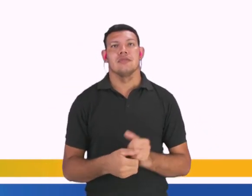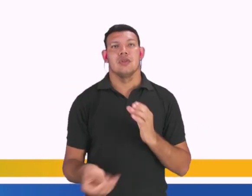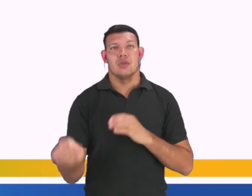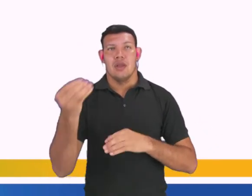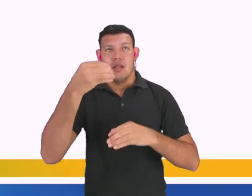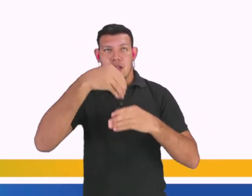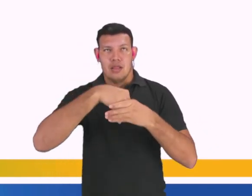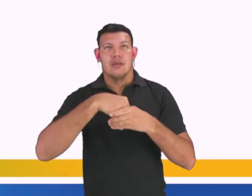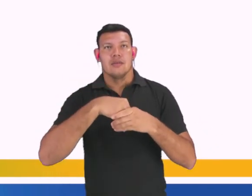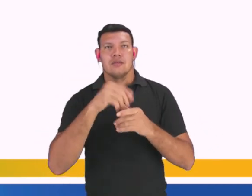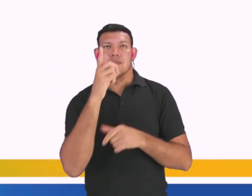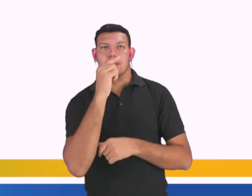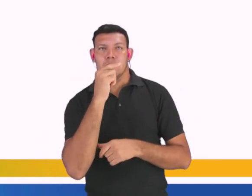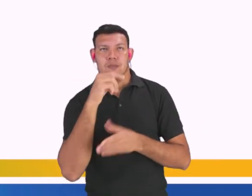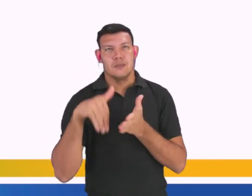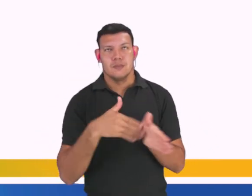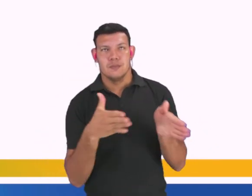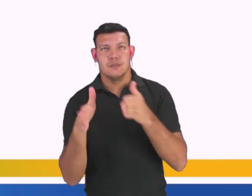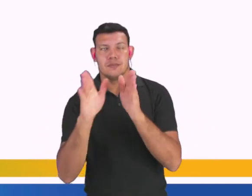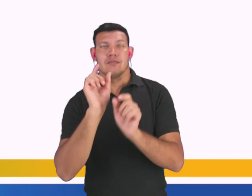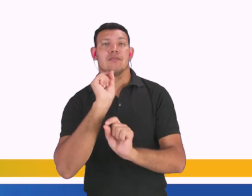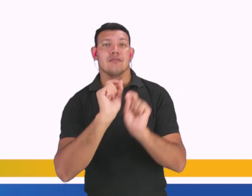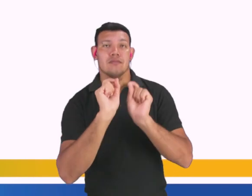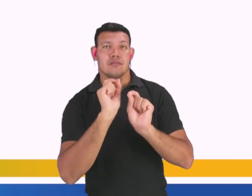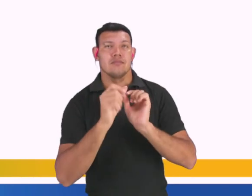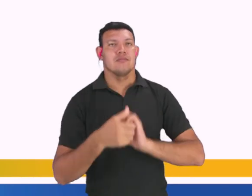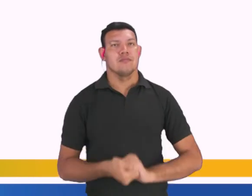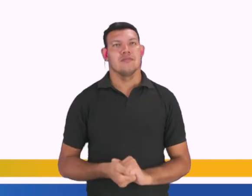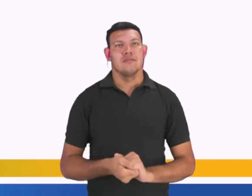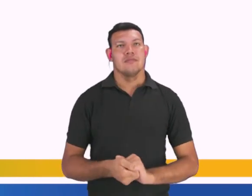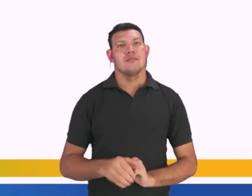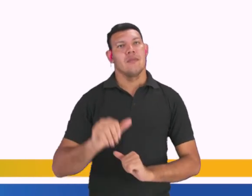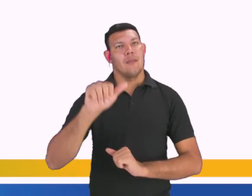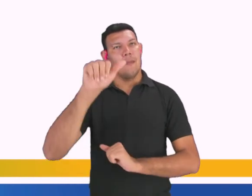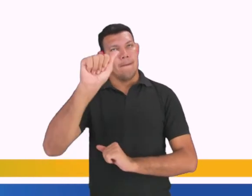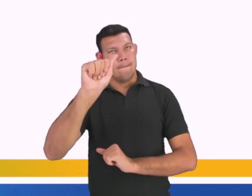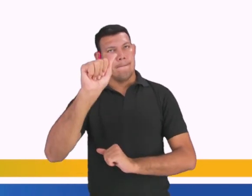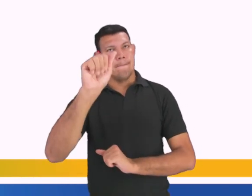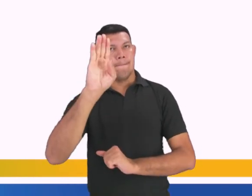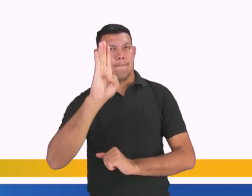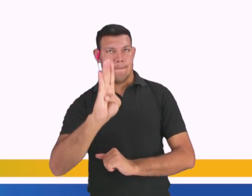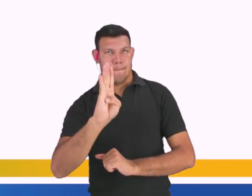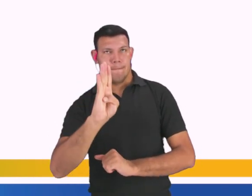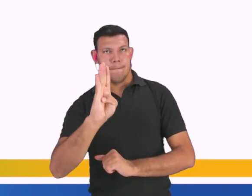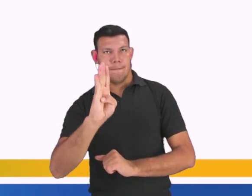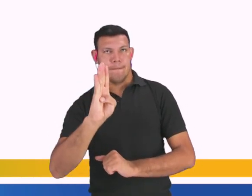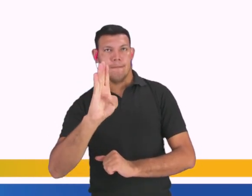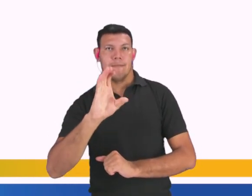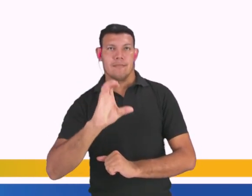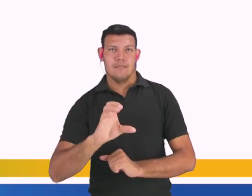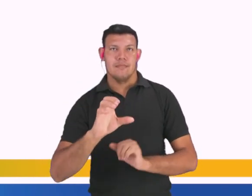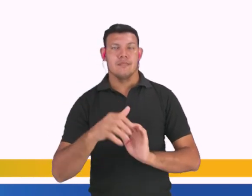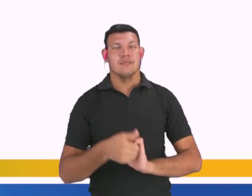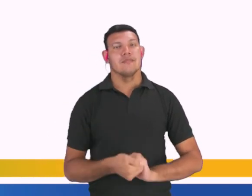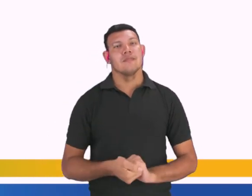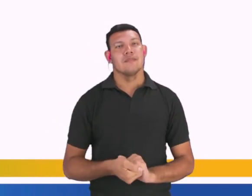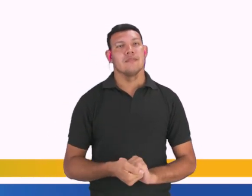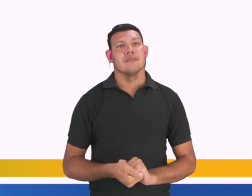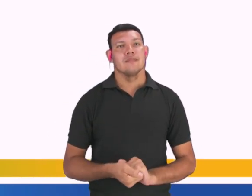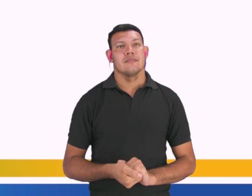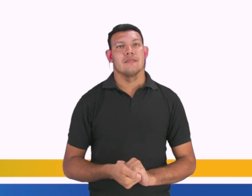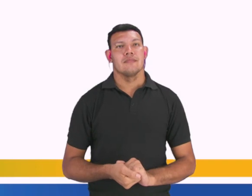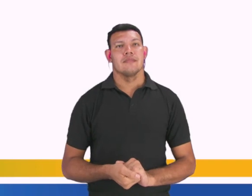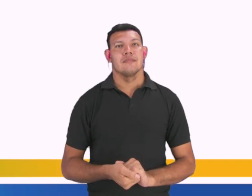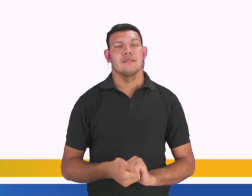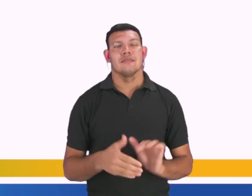água do rio é o fato de... Então, temos a alternativa letra A, letra B e letra